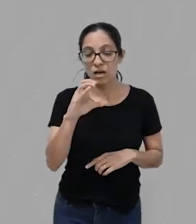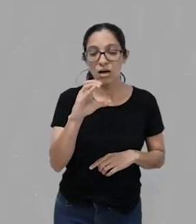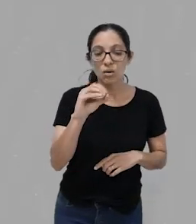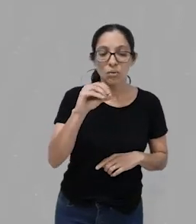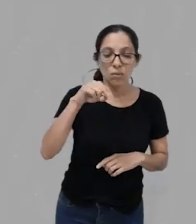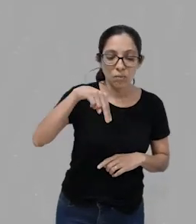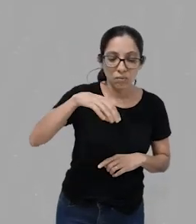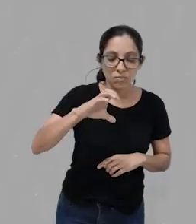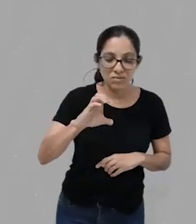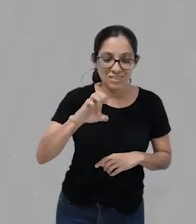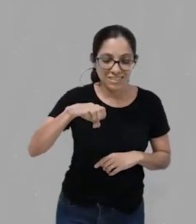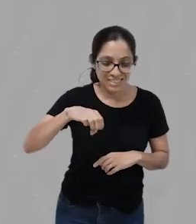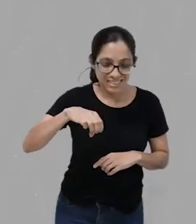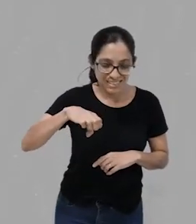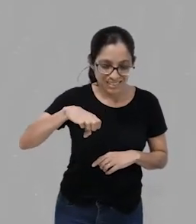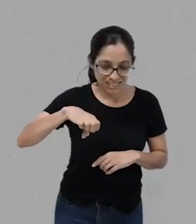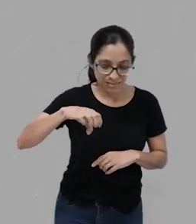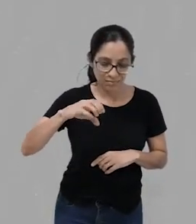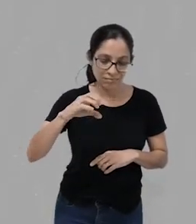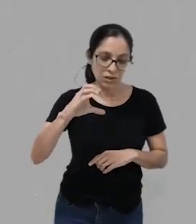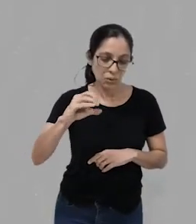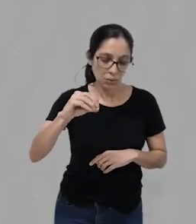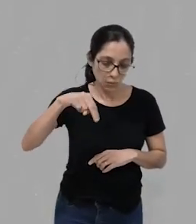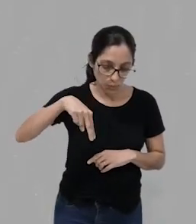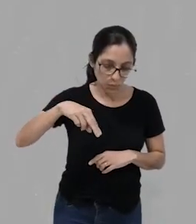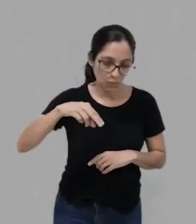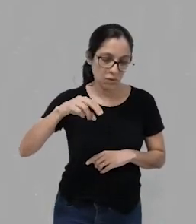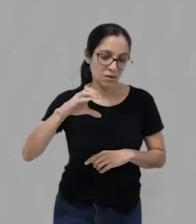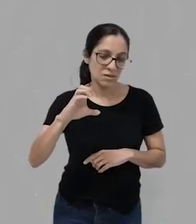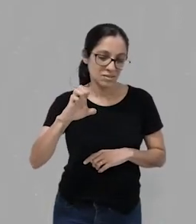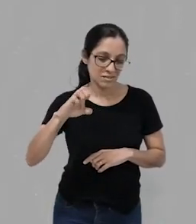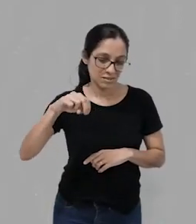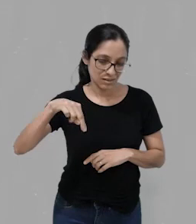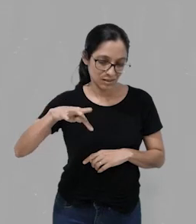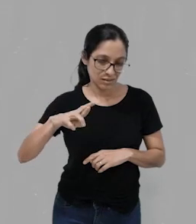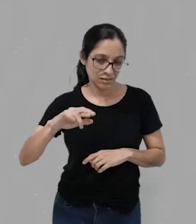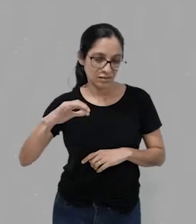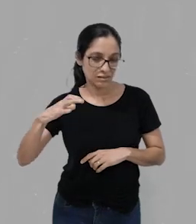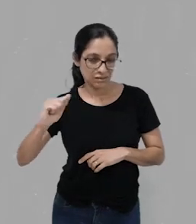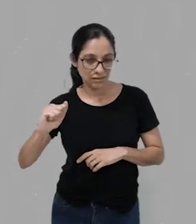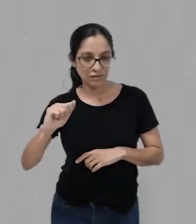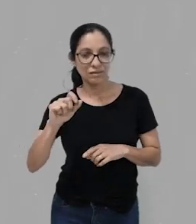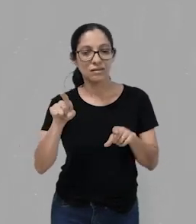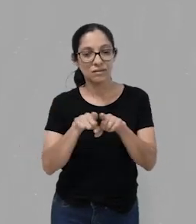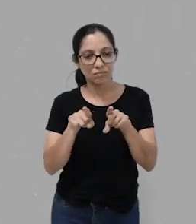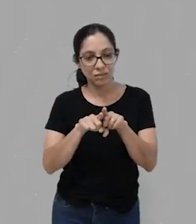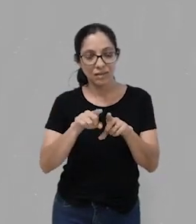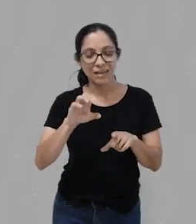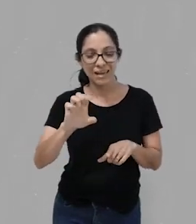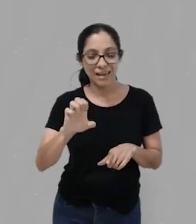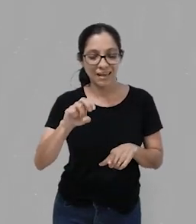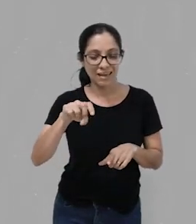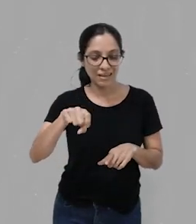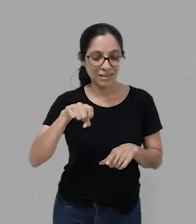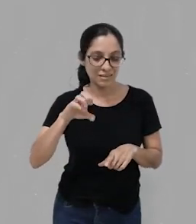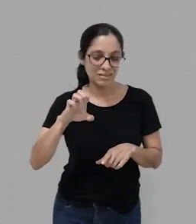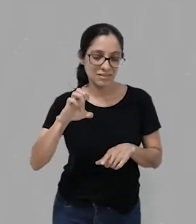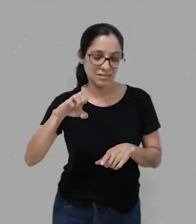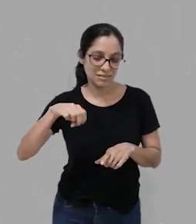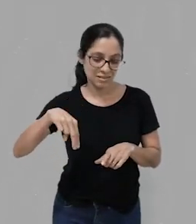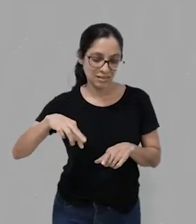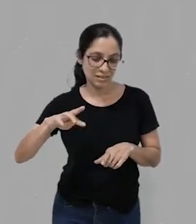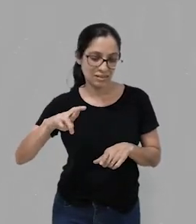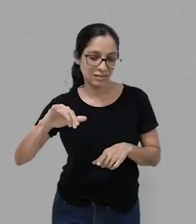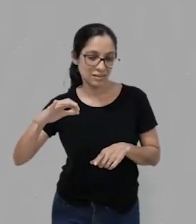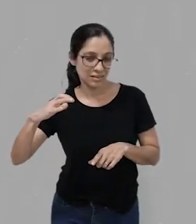excêntrica. Concêntrica, contração, excêntrica, o quê? Alongamento. Aqui, no caso, nós estamos falando aqui dos